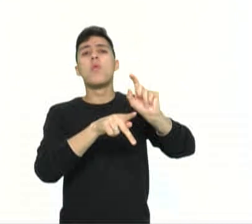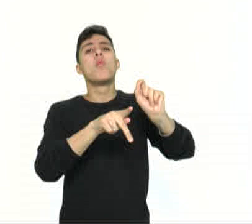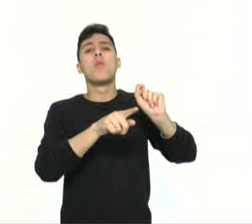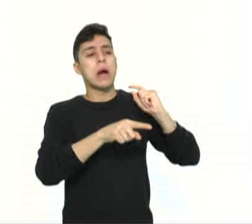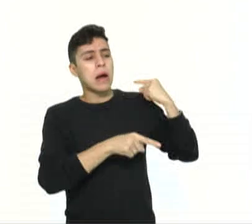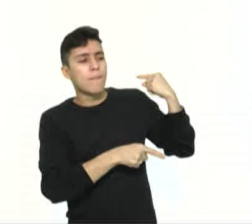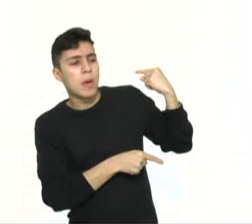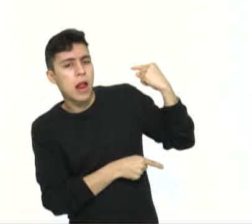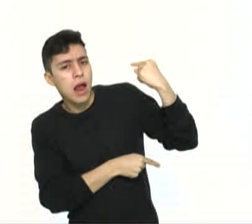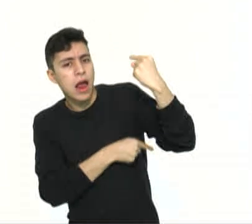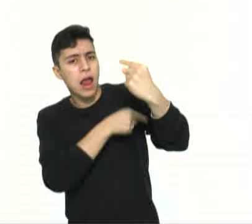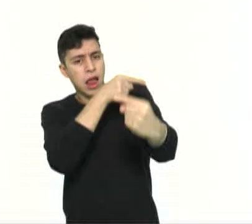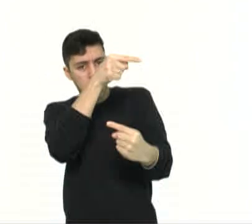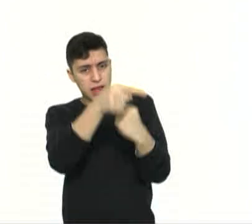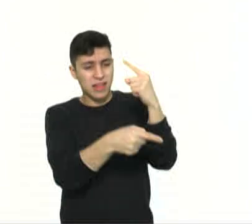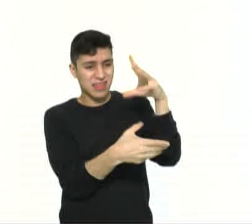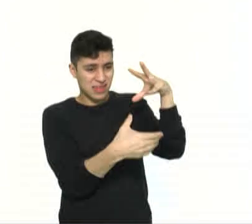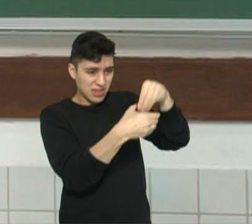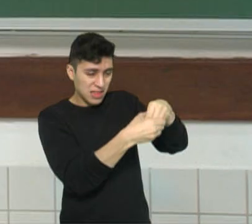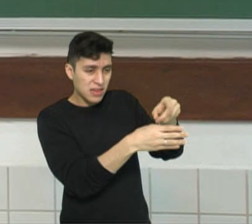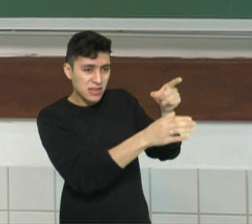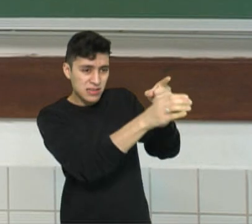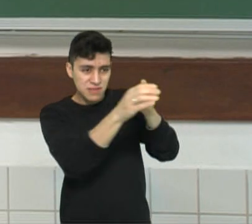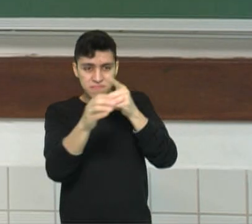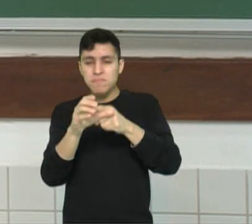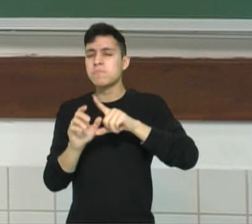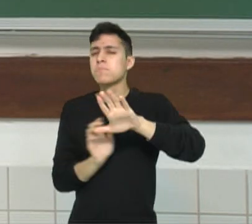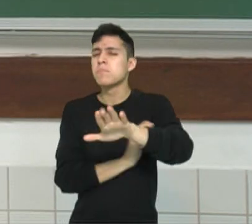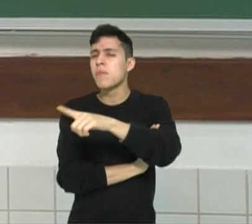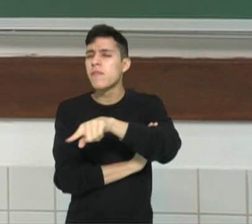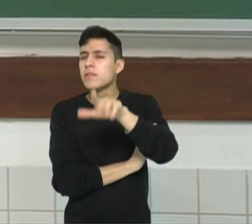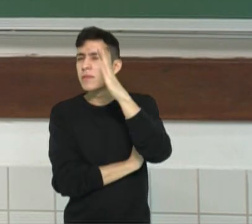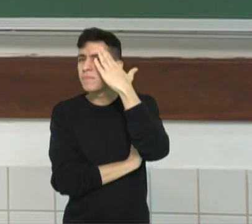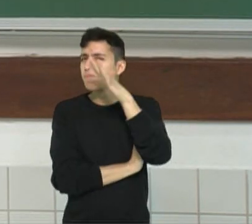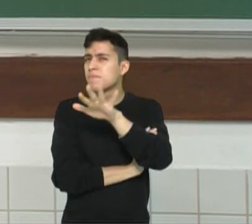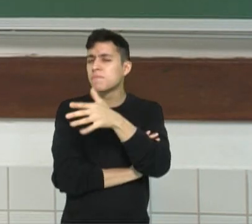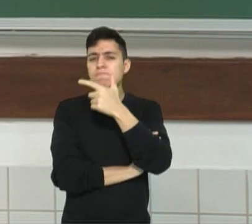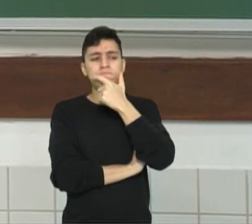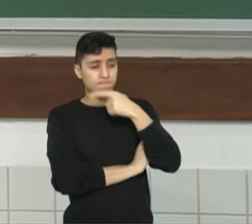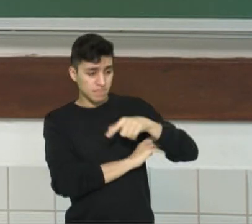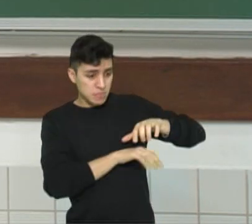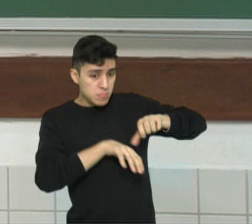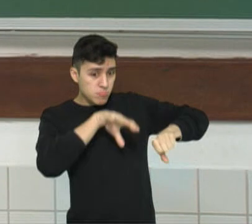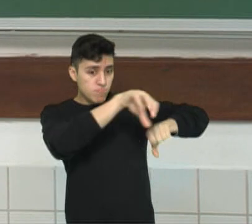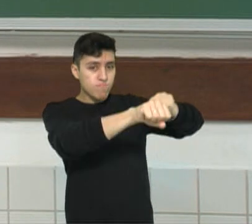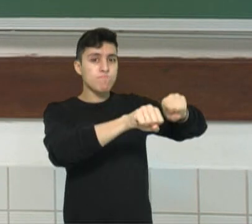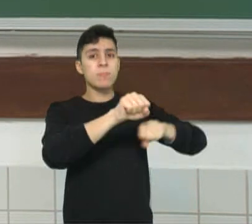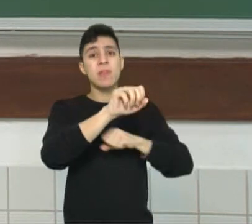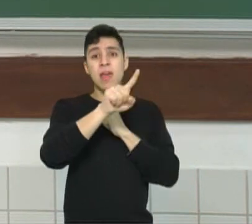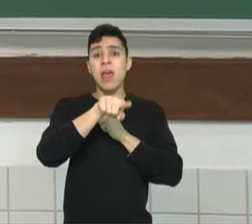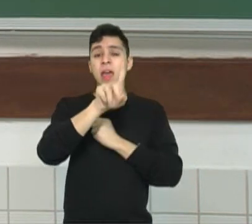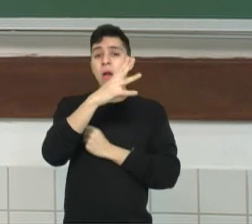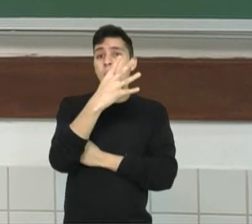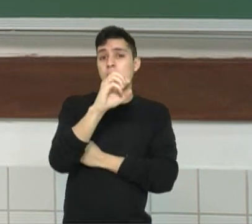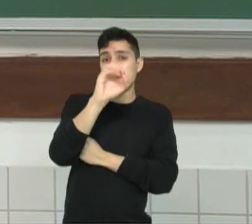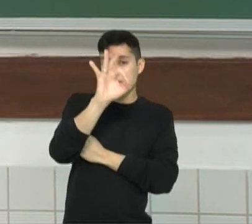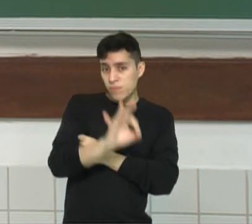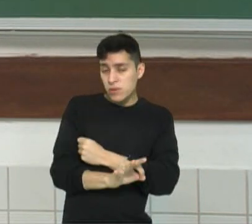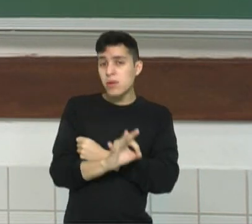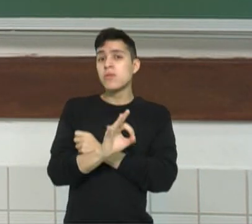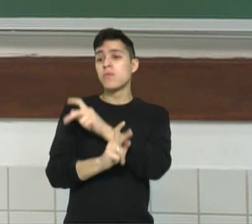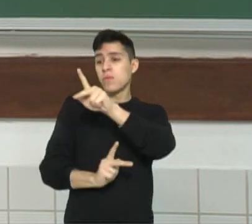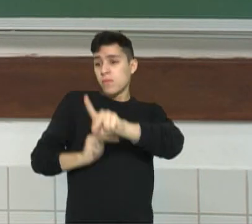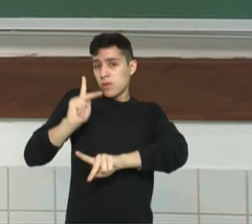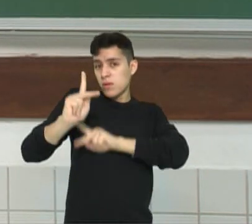existente nessas cidades, né? Eles, para vocês terem uma ideia, eles ocupam, às vezes, 40% da